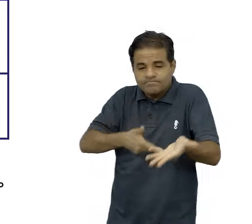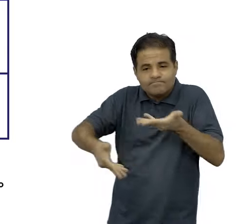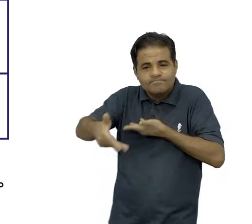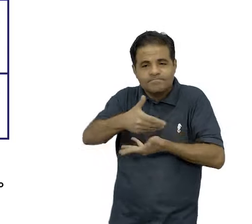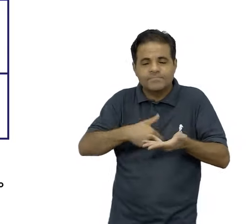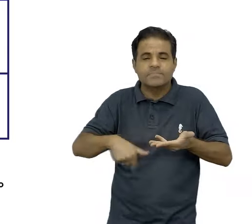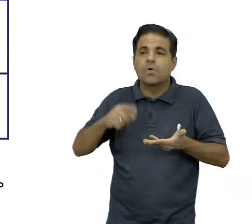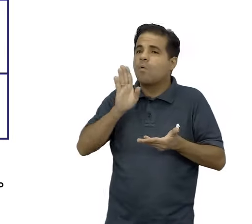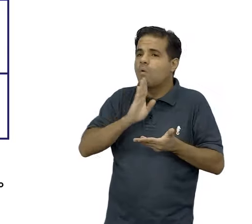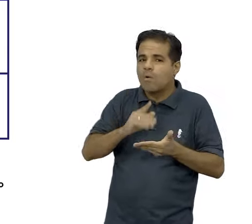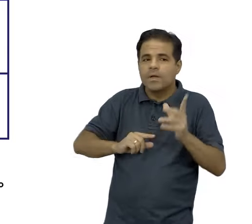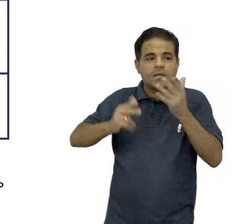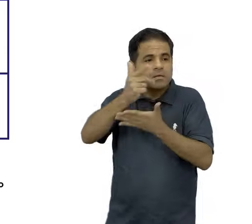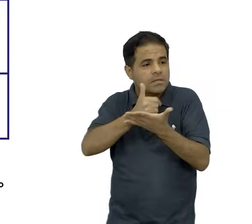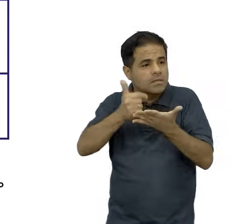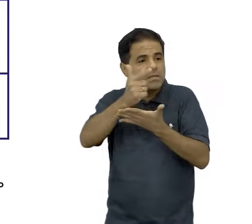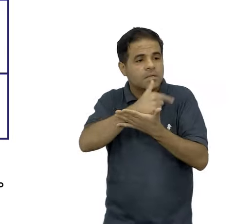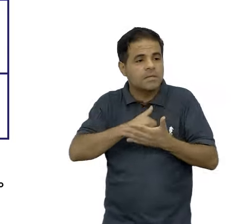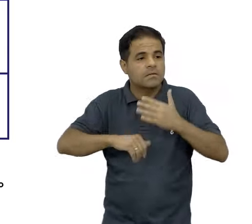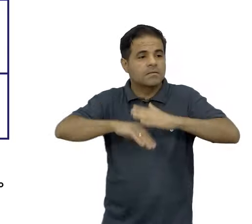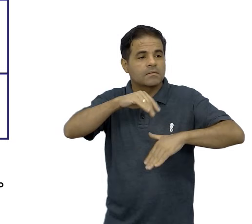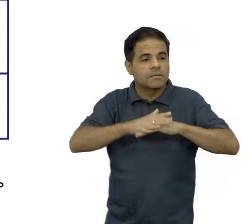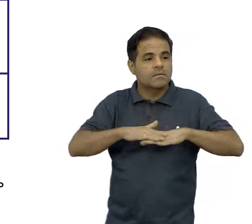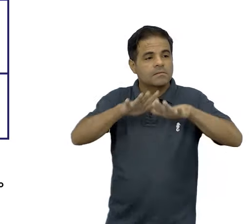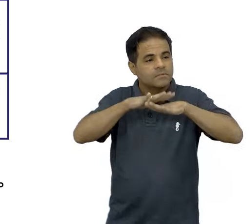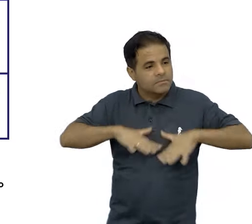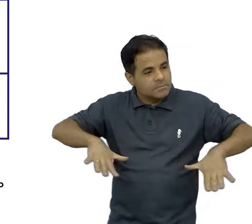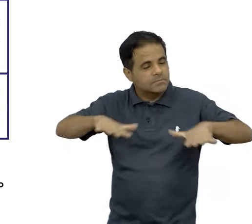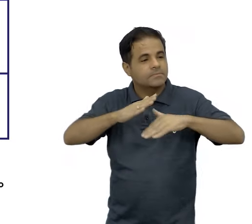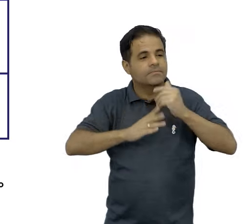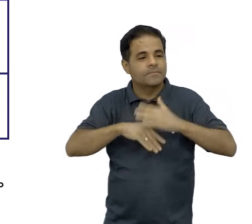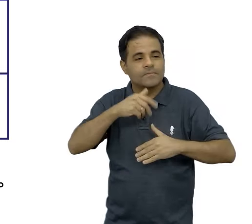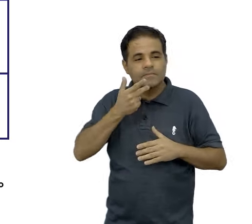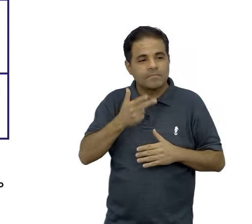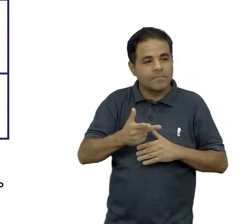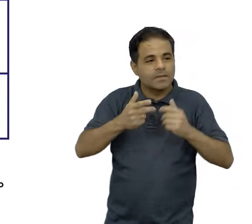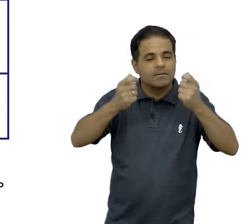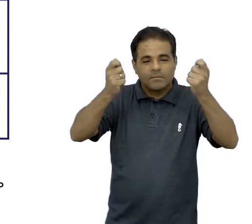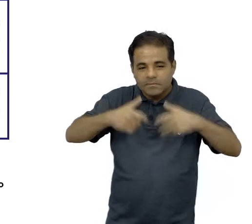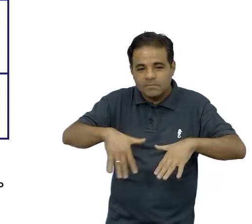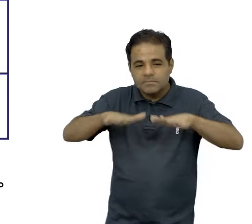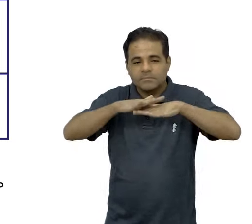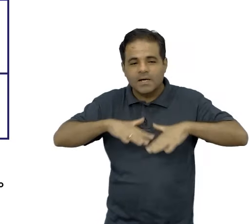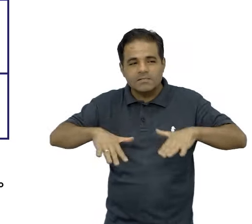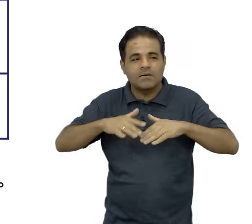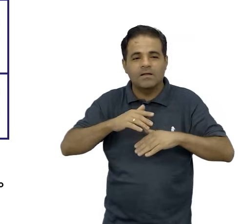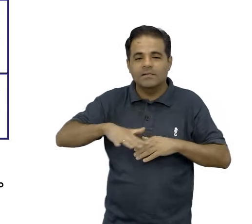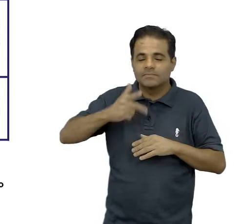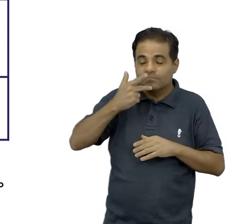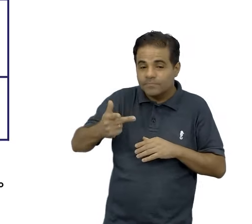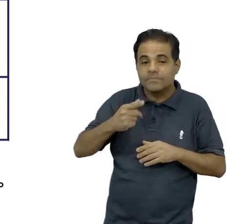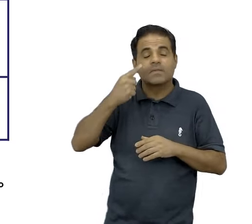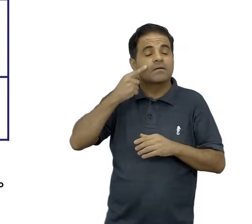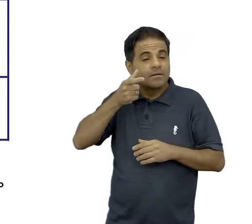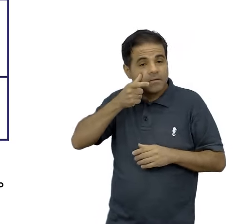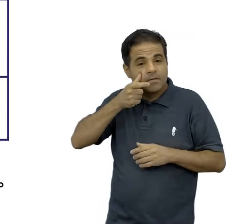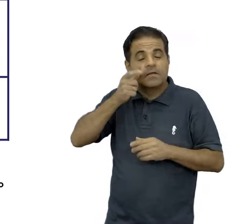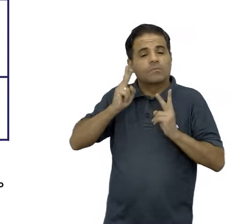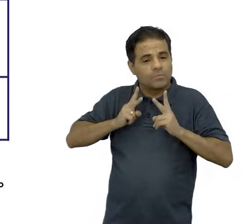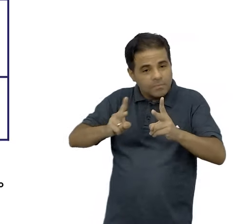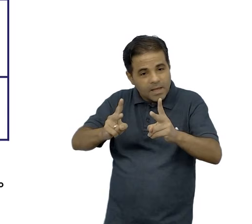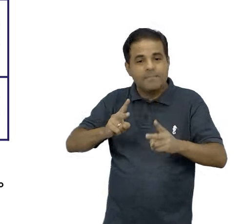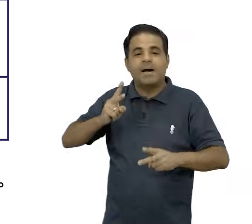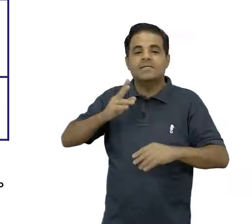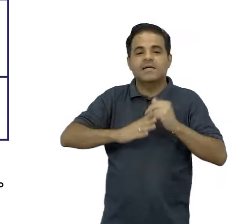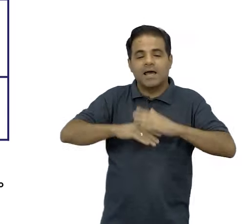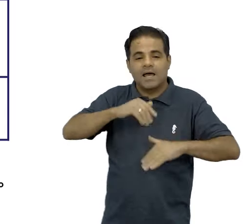relacionem as figuras geométricas espaciais com os objetos do mundo físico. No slide seguinte, a gente vai ver a